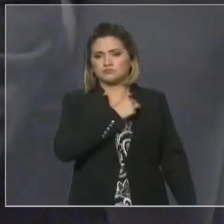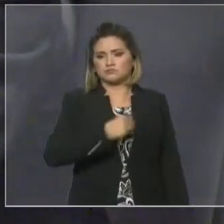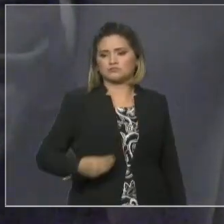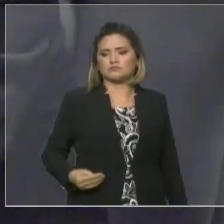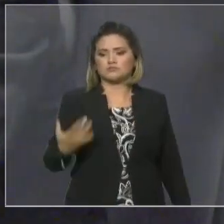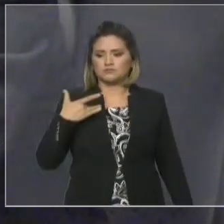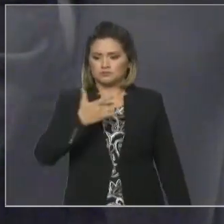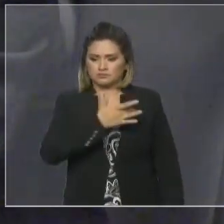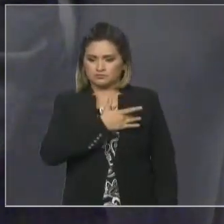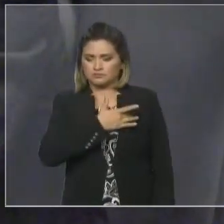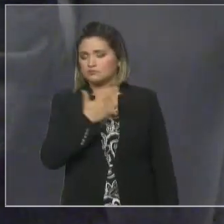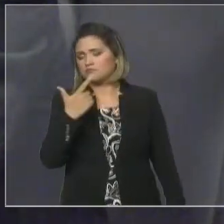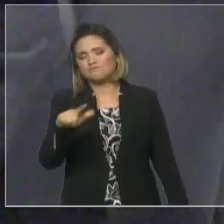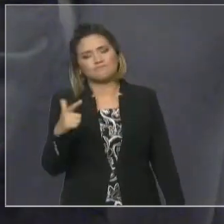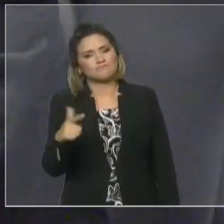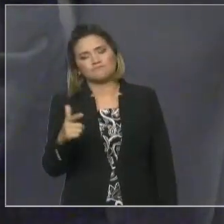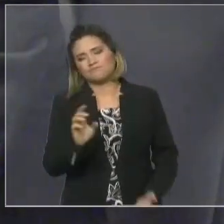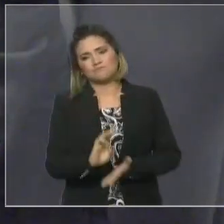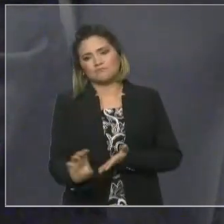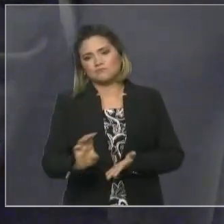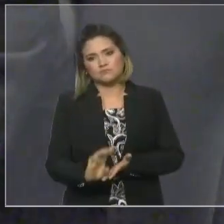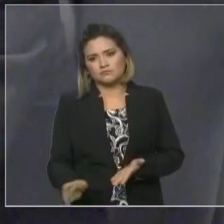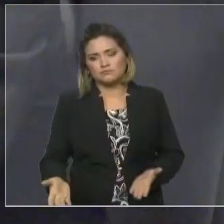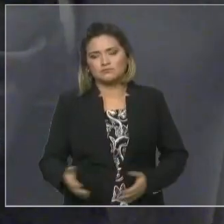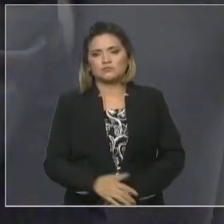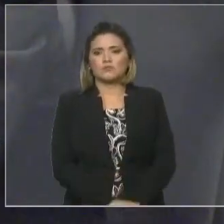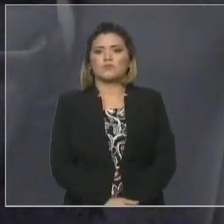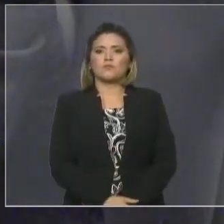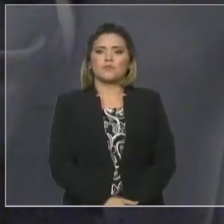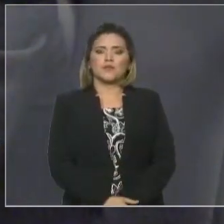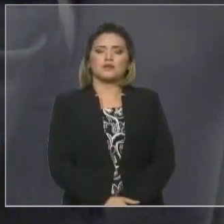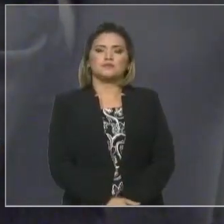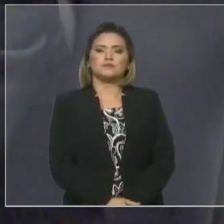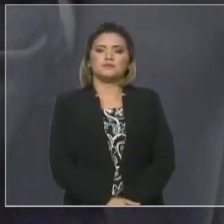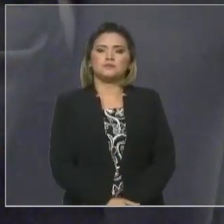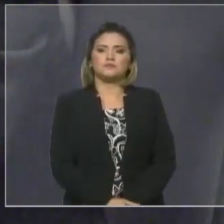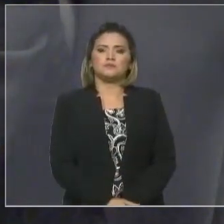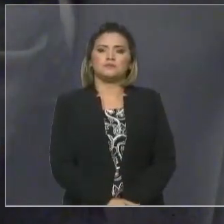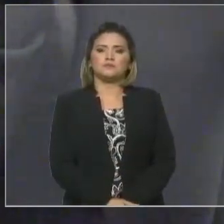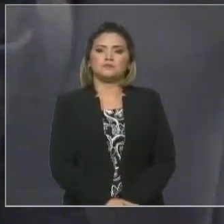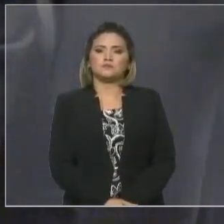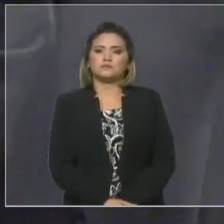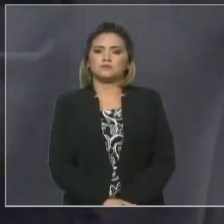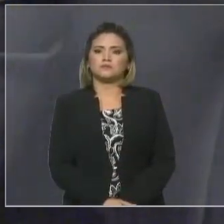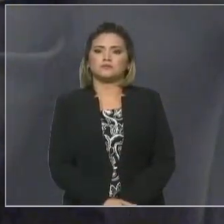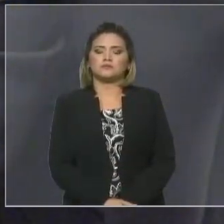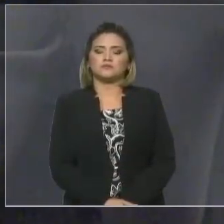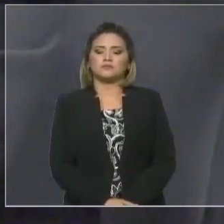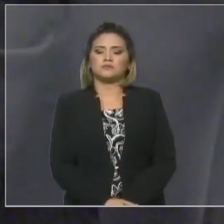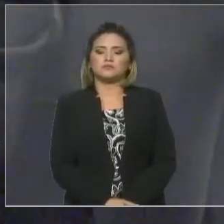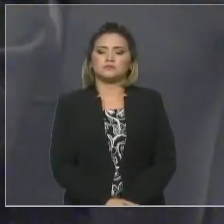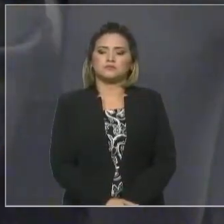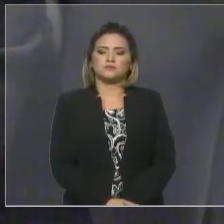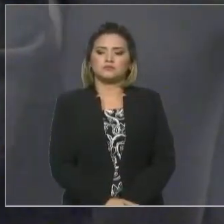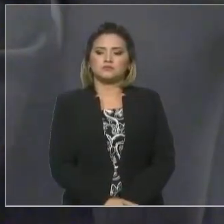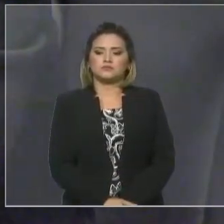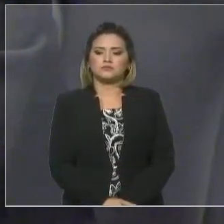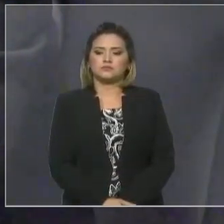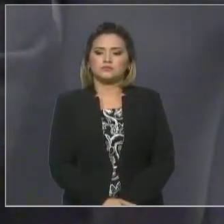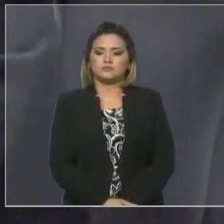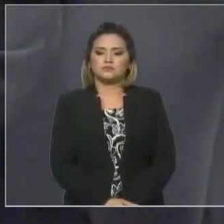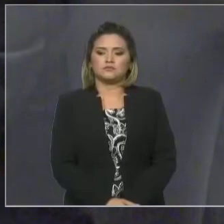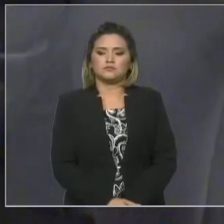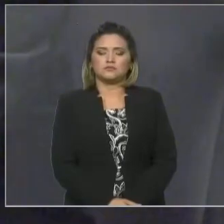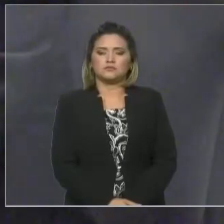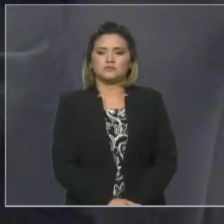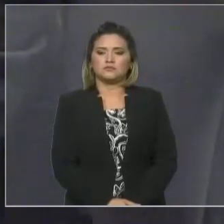tem pautado essa agenda. Não tem financiamento. O Tesouro Estadual